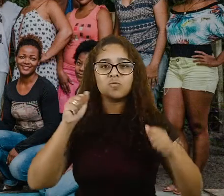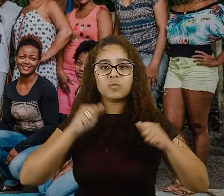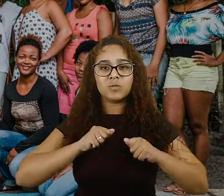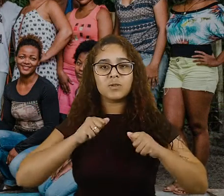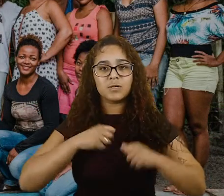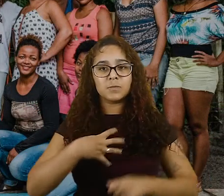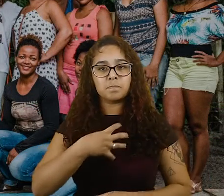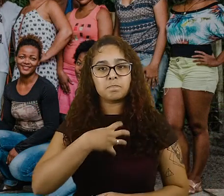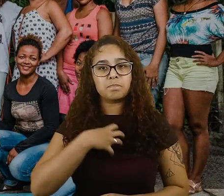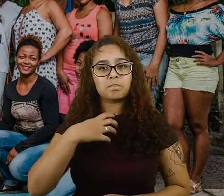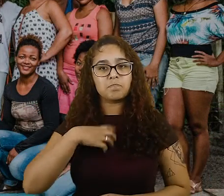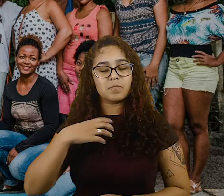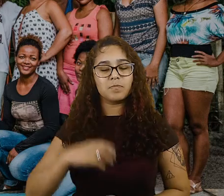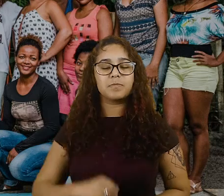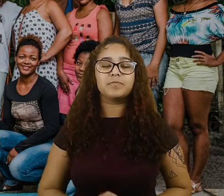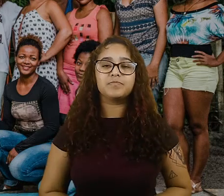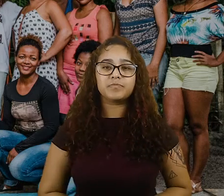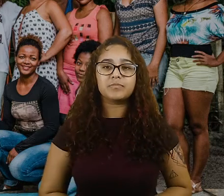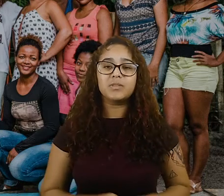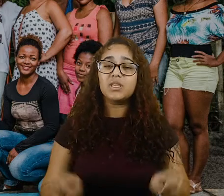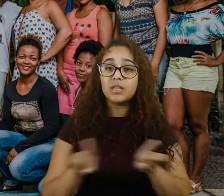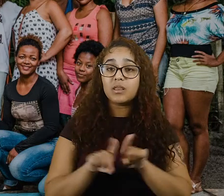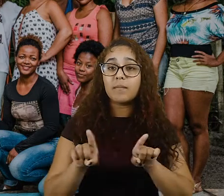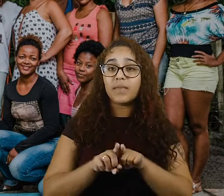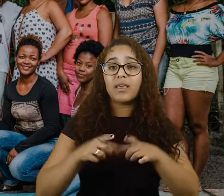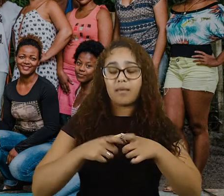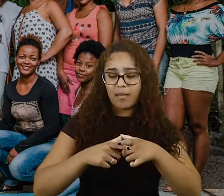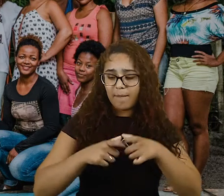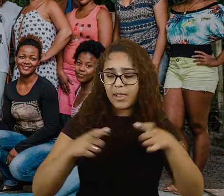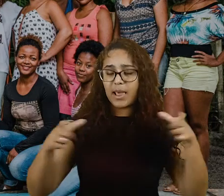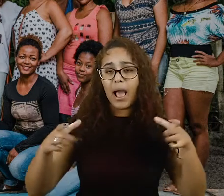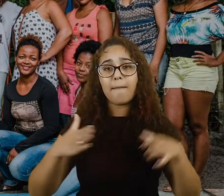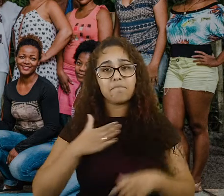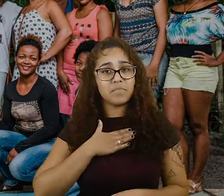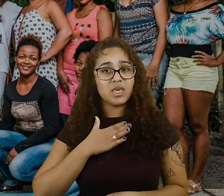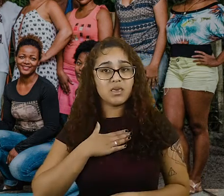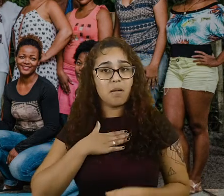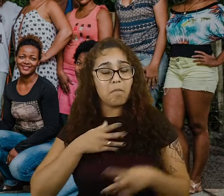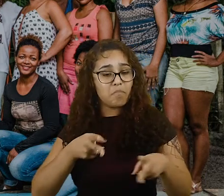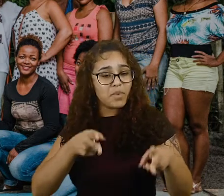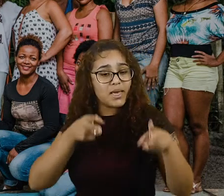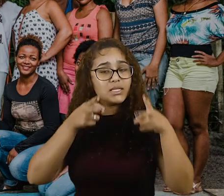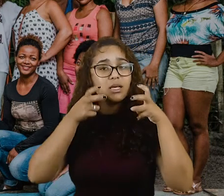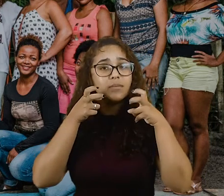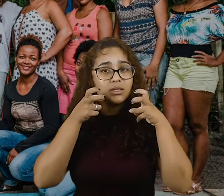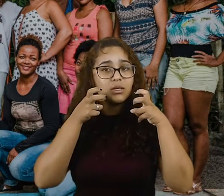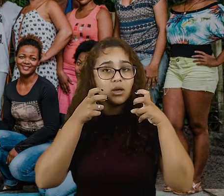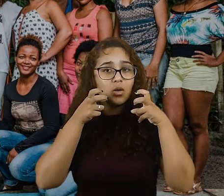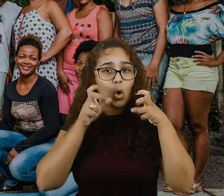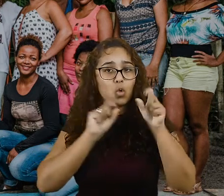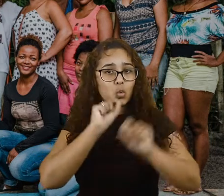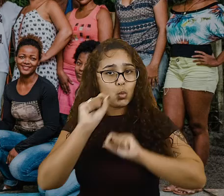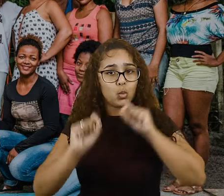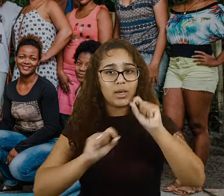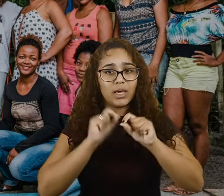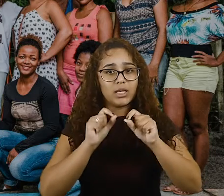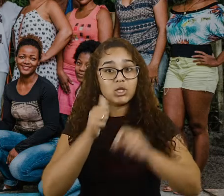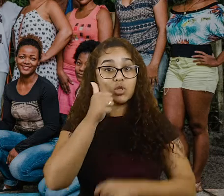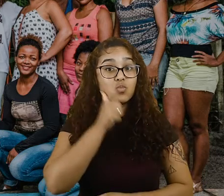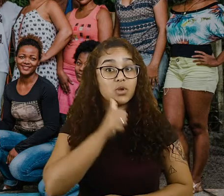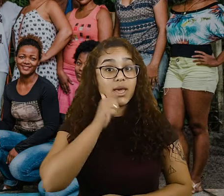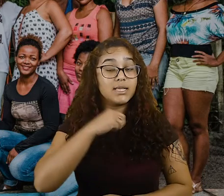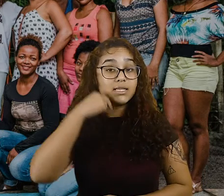gente alcance mais e mais possibilidades. E também ampliar, né, minha percepção em